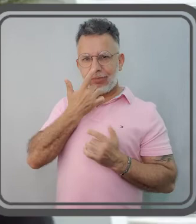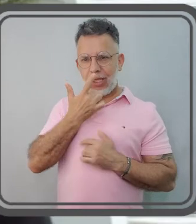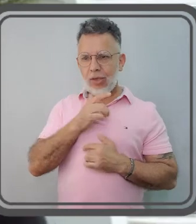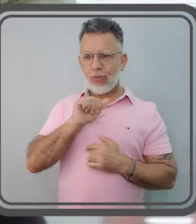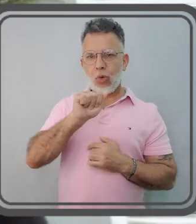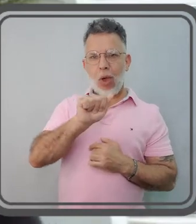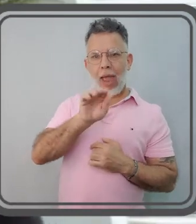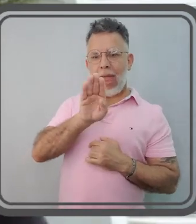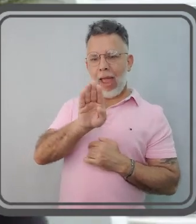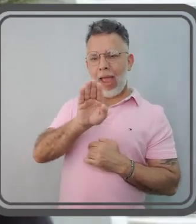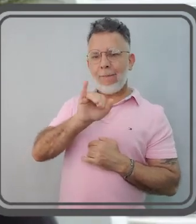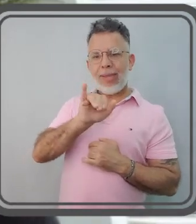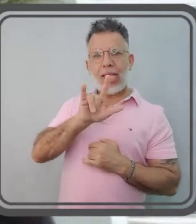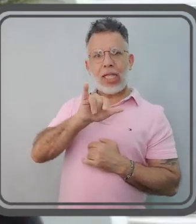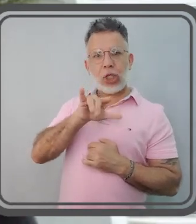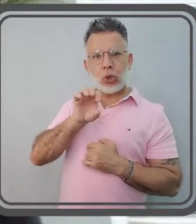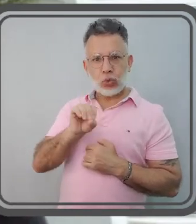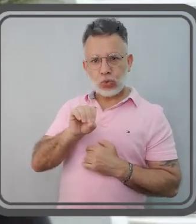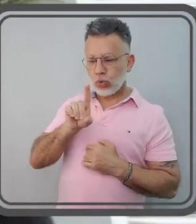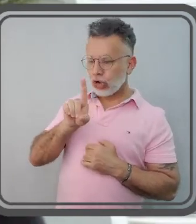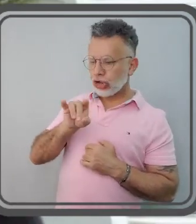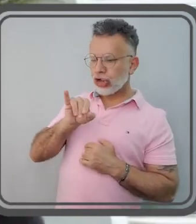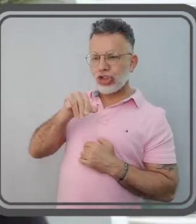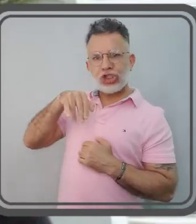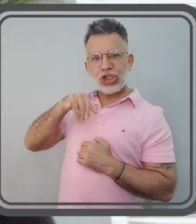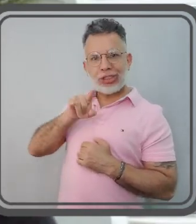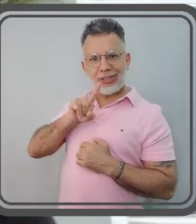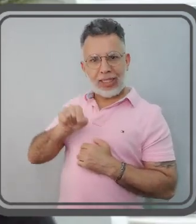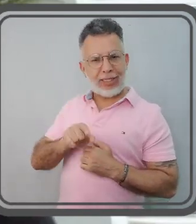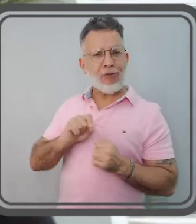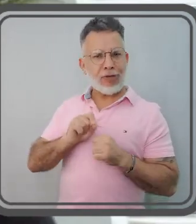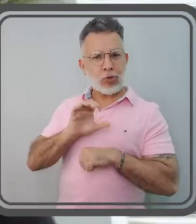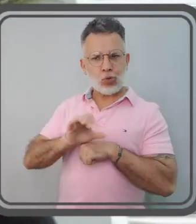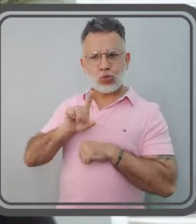com ele na FGV, e depois a Bruna fez também.